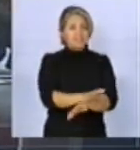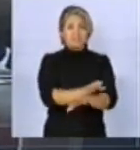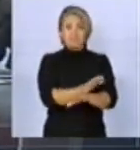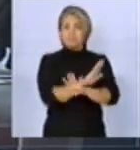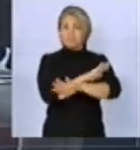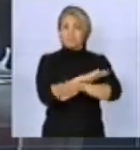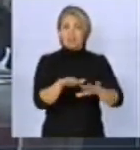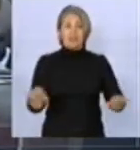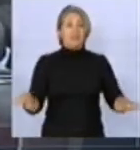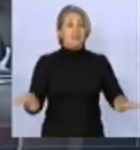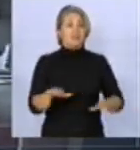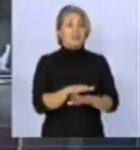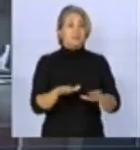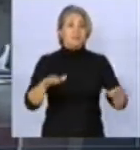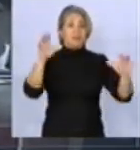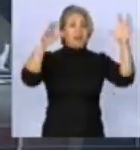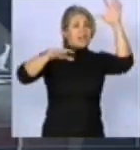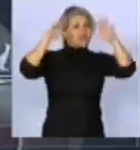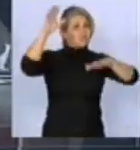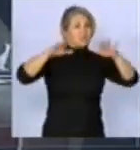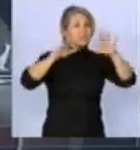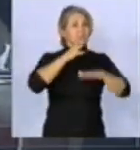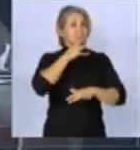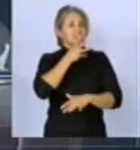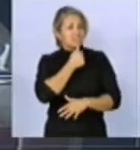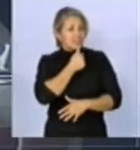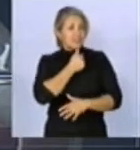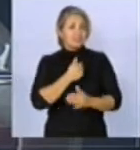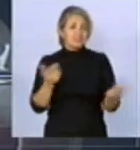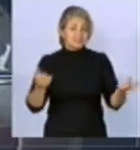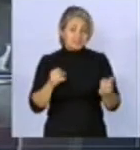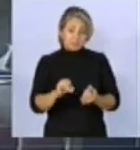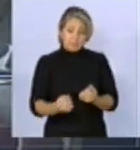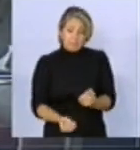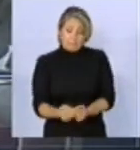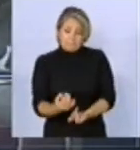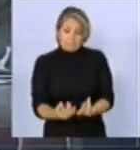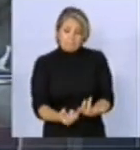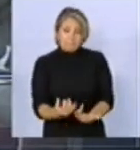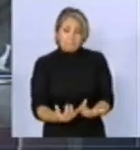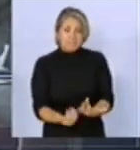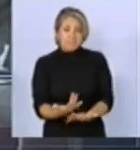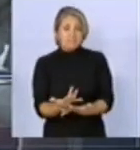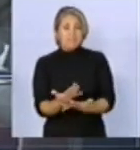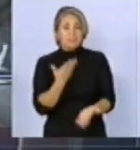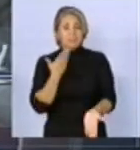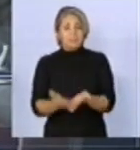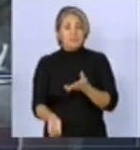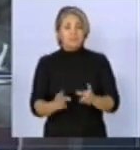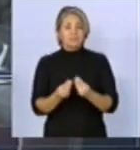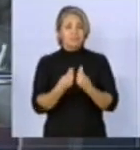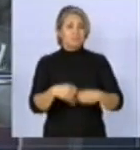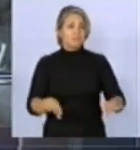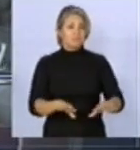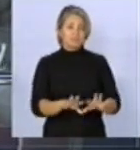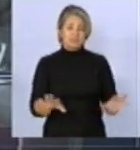cimento porque já a chuva já está atrasado muito a plantar agora é correr o risco de perder essas sementes